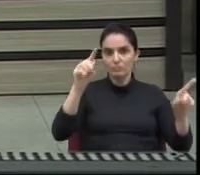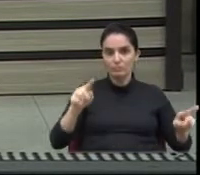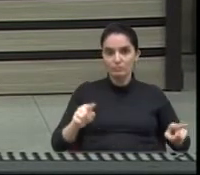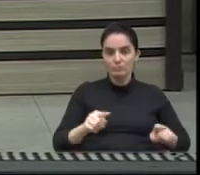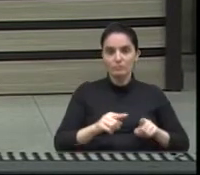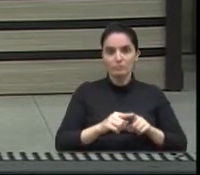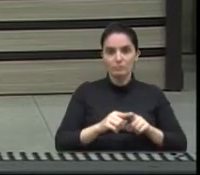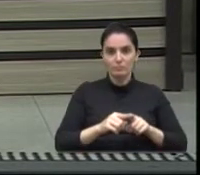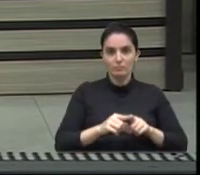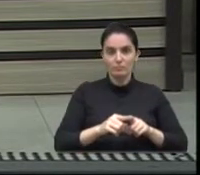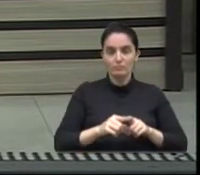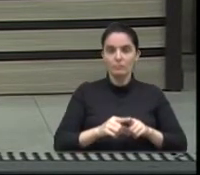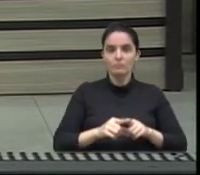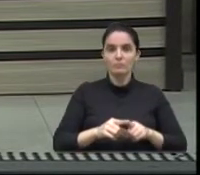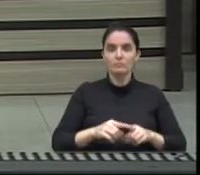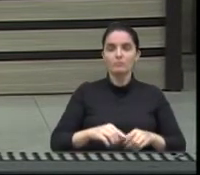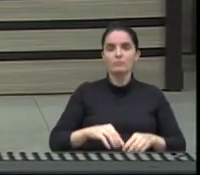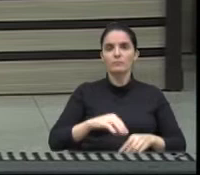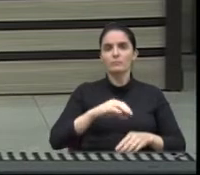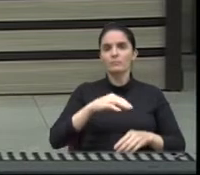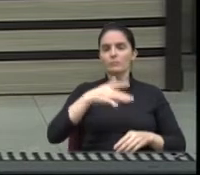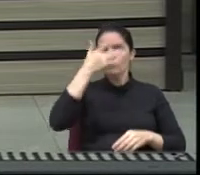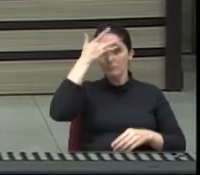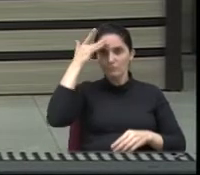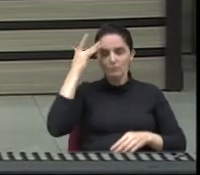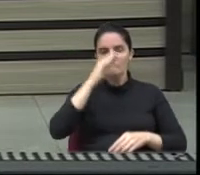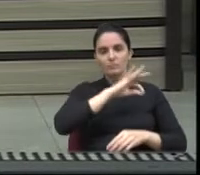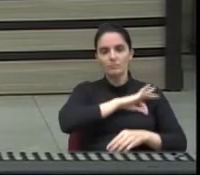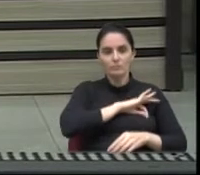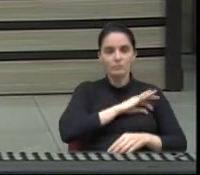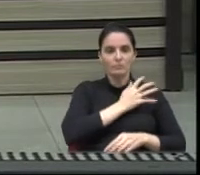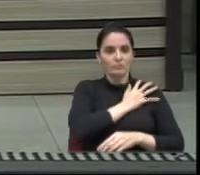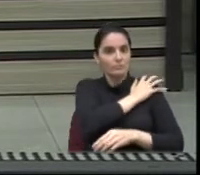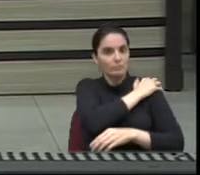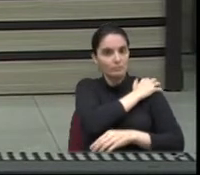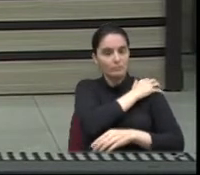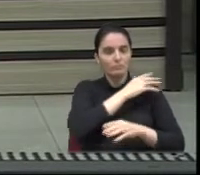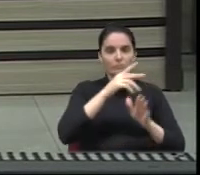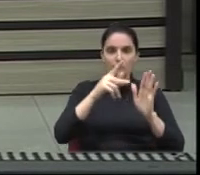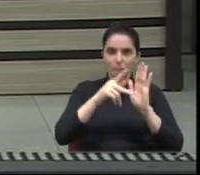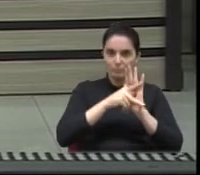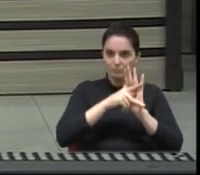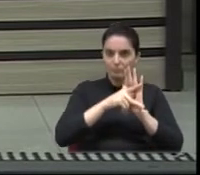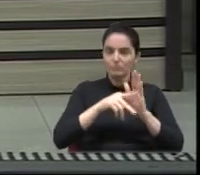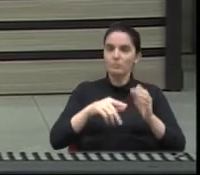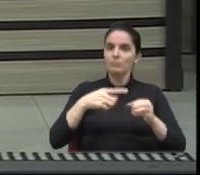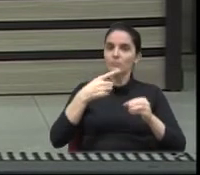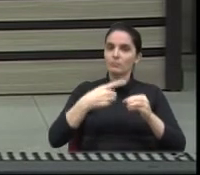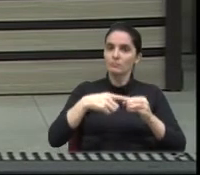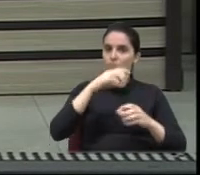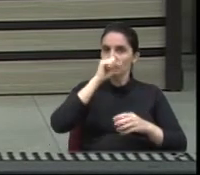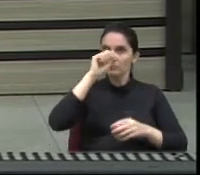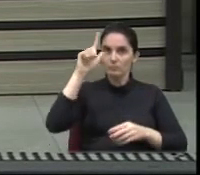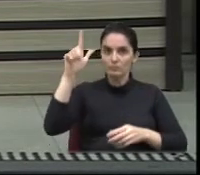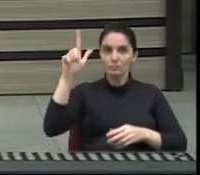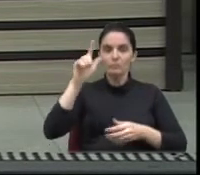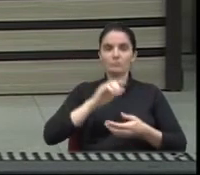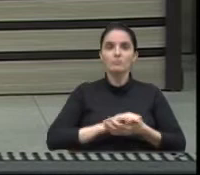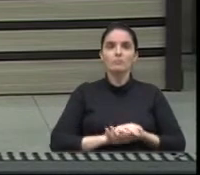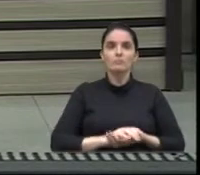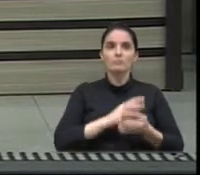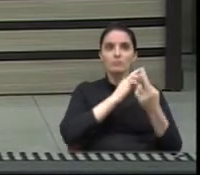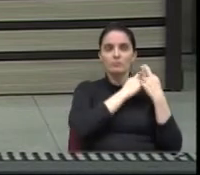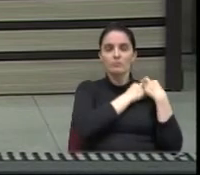do quadro de delegados, investigadores e escrivãs da Polícia Civil de Limeira, vereador